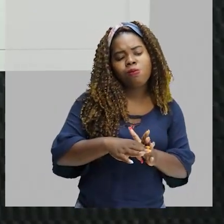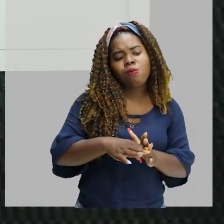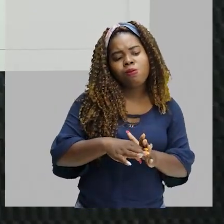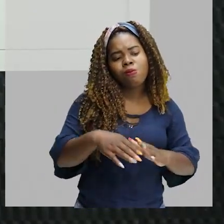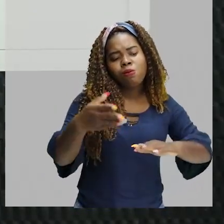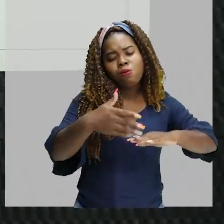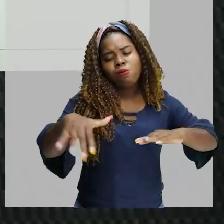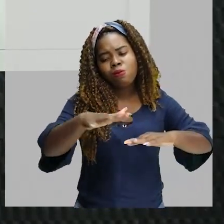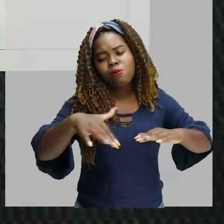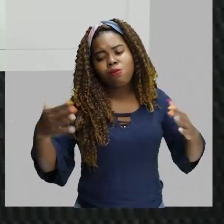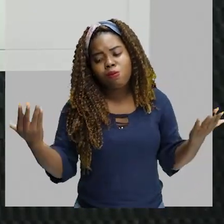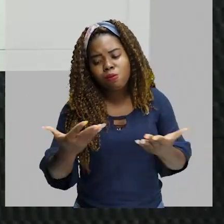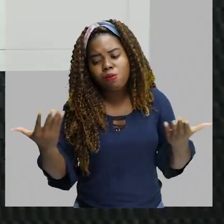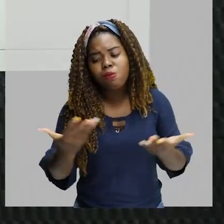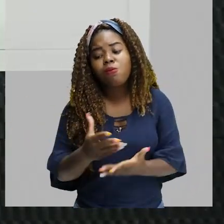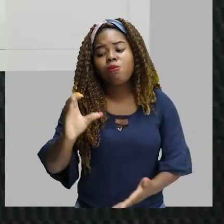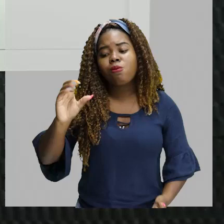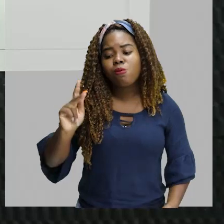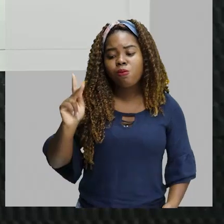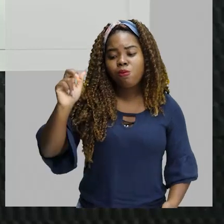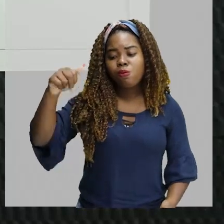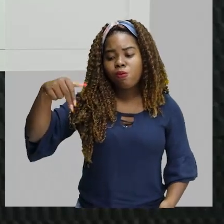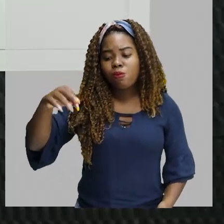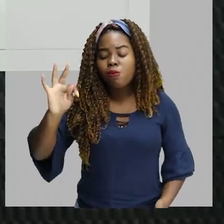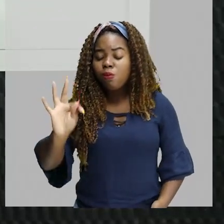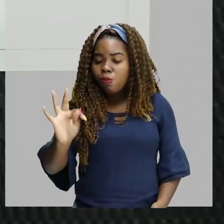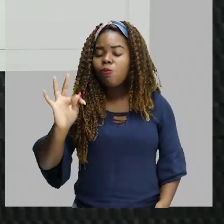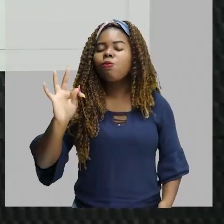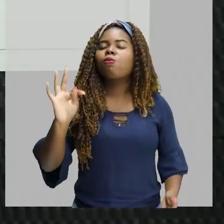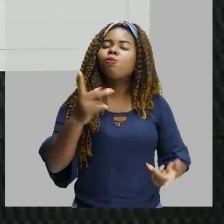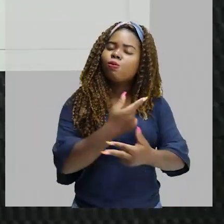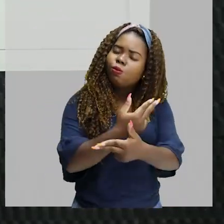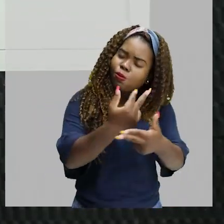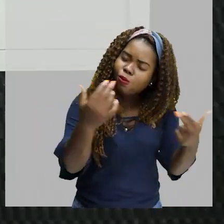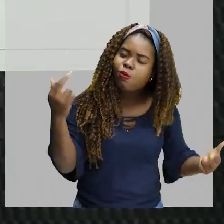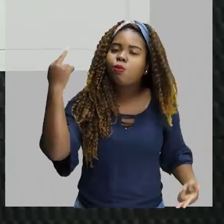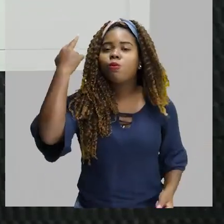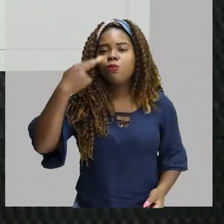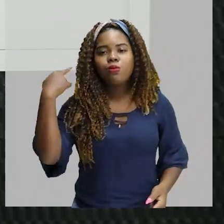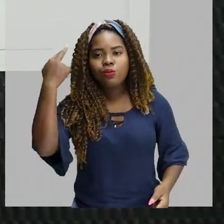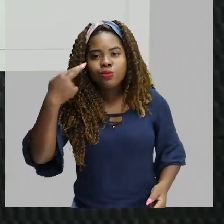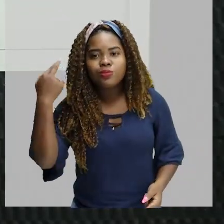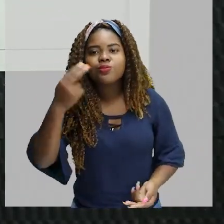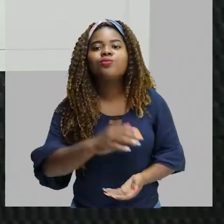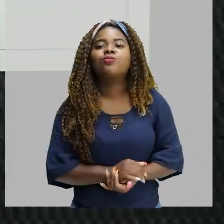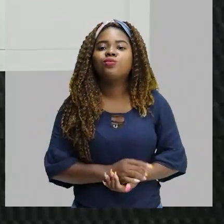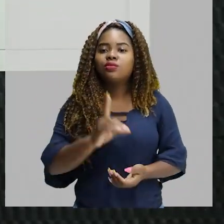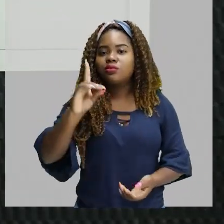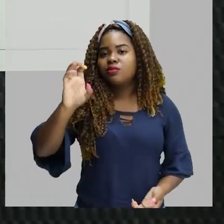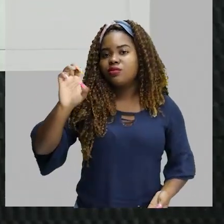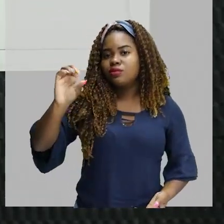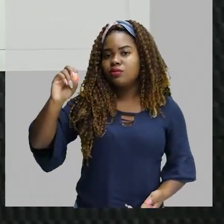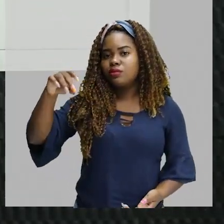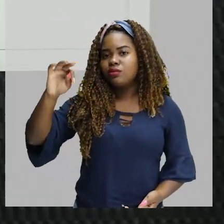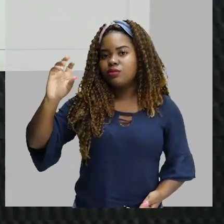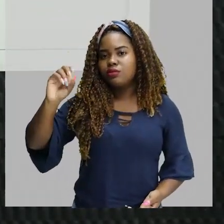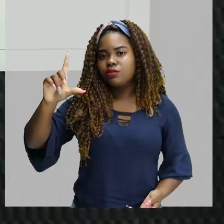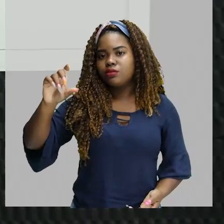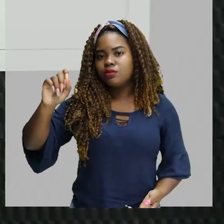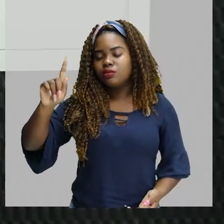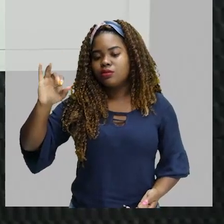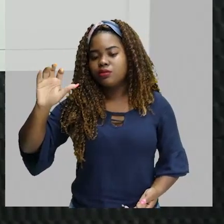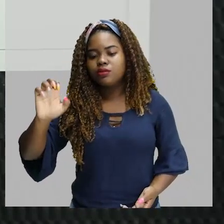no iluminismo kantiano. Kant também vai trazer uma série de reflexões sobre a sua deontologia, sobre a